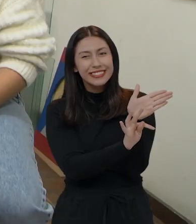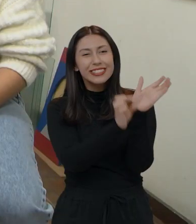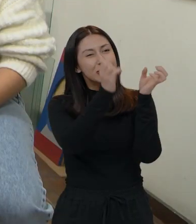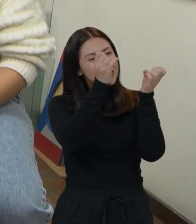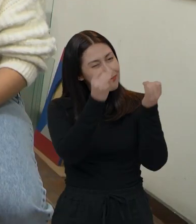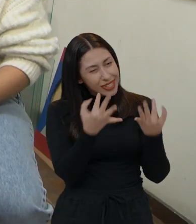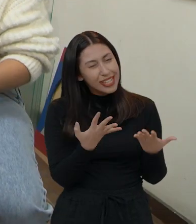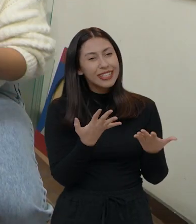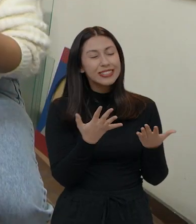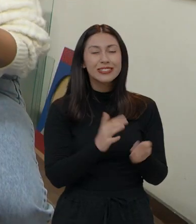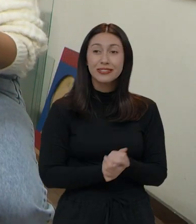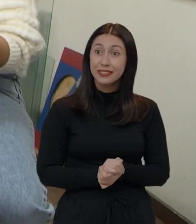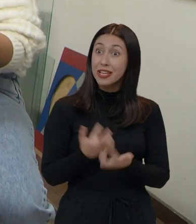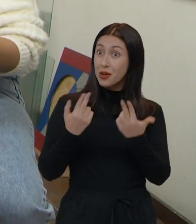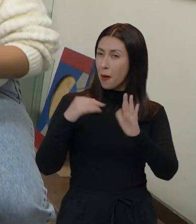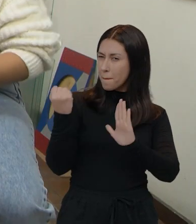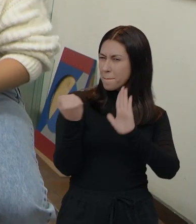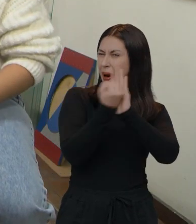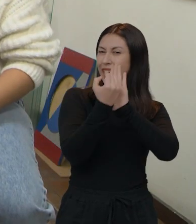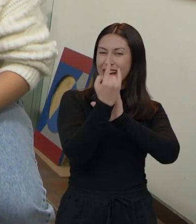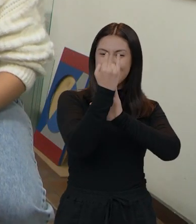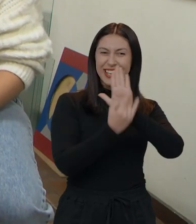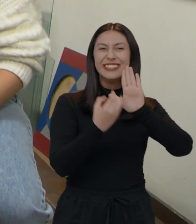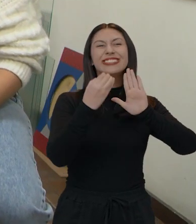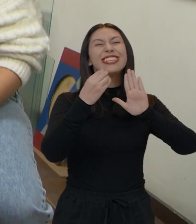Punha virou ali o currículo, né?